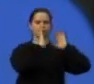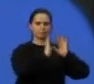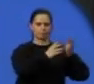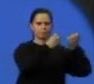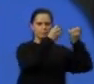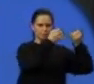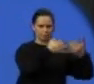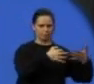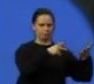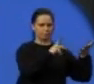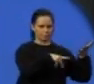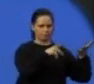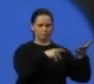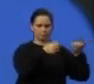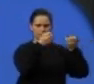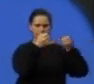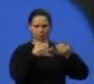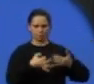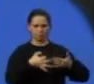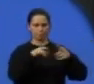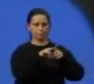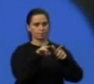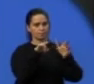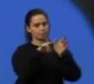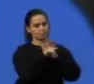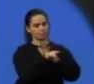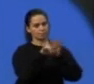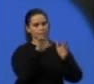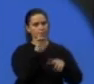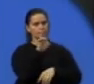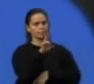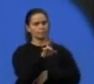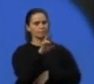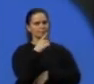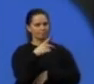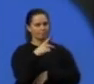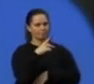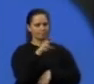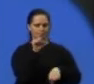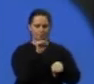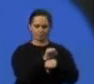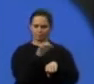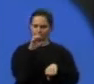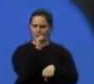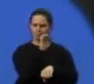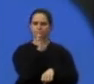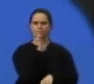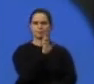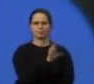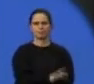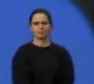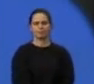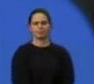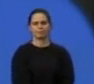até agora, sobre esta interatividade e em breve voltaremos com a resposta.